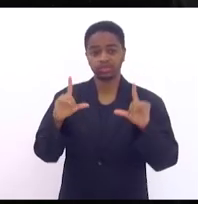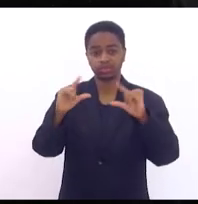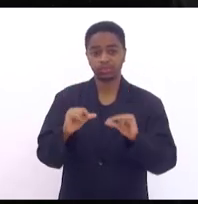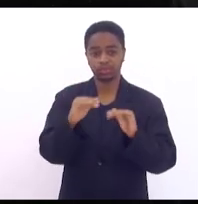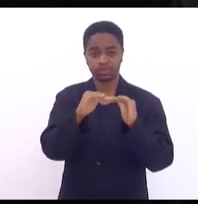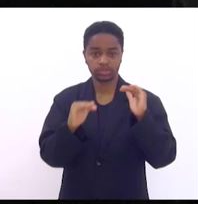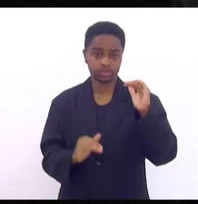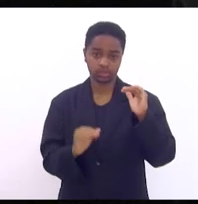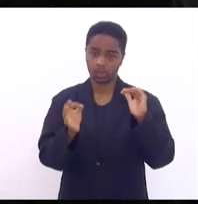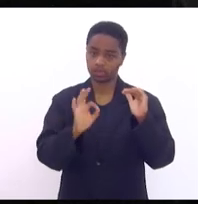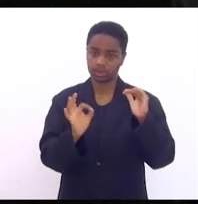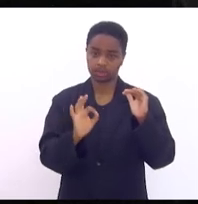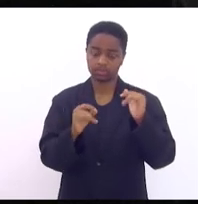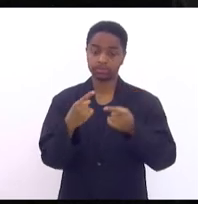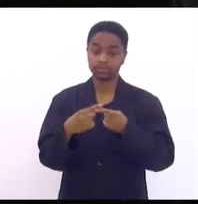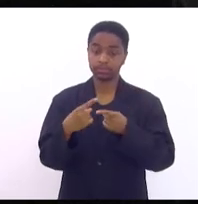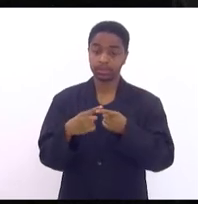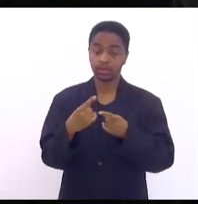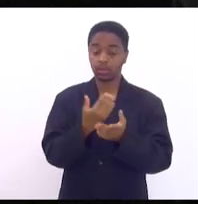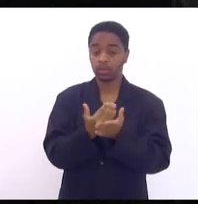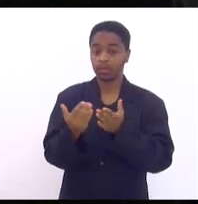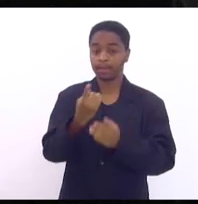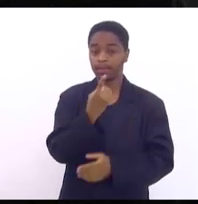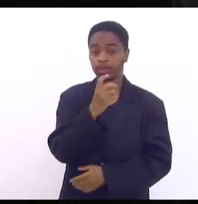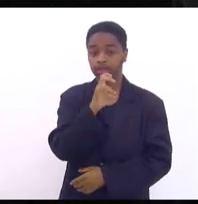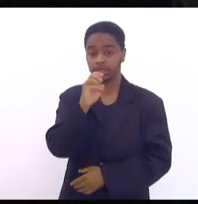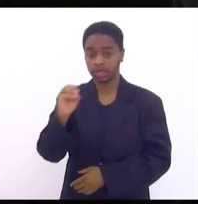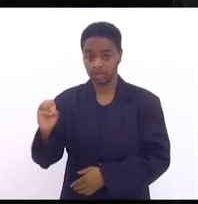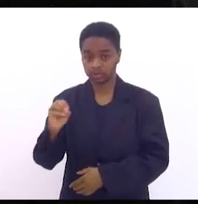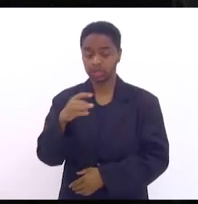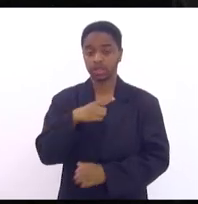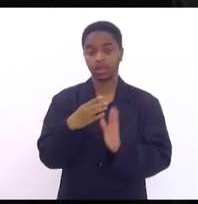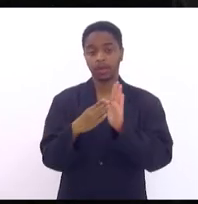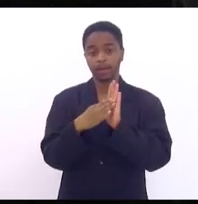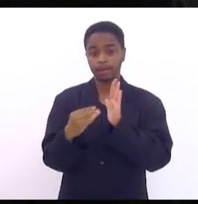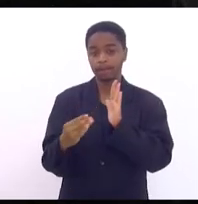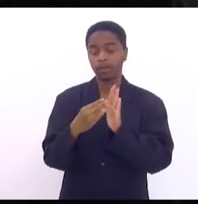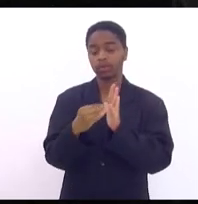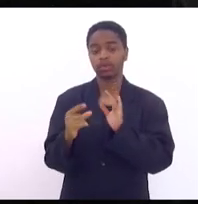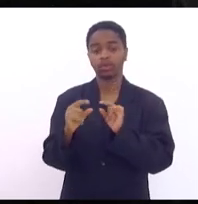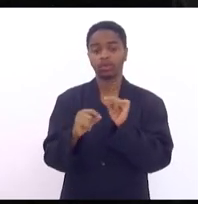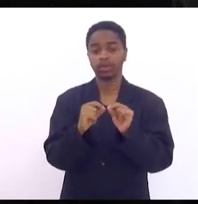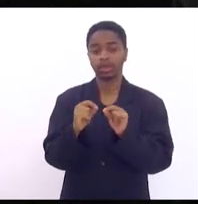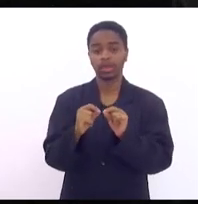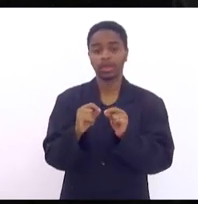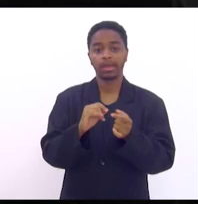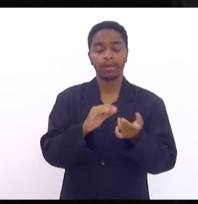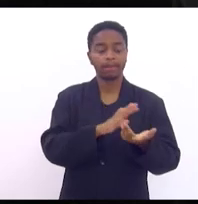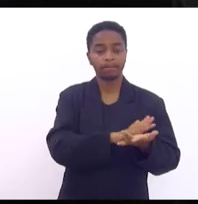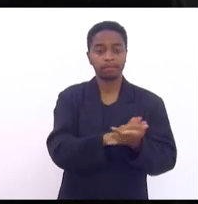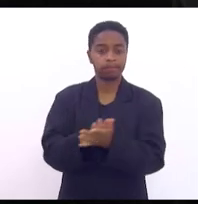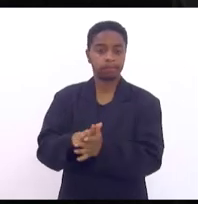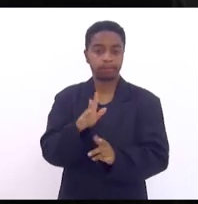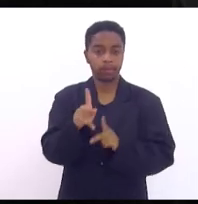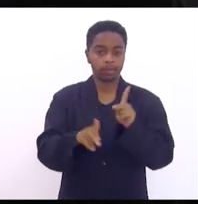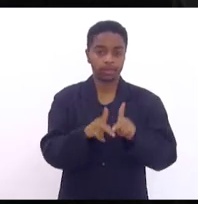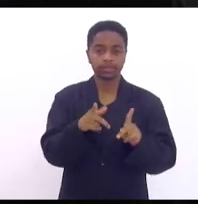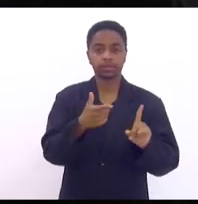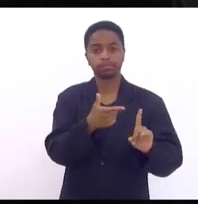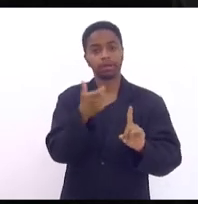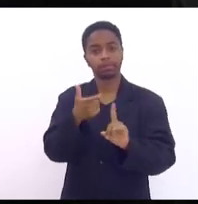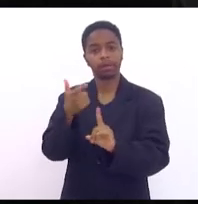um país que desde 1500, vigora um modelo predatório de genocídio, extermínio